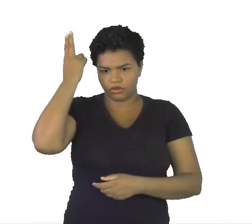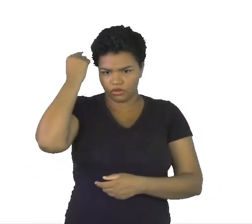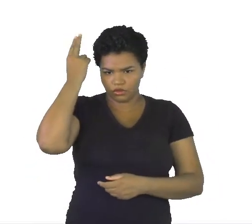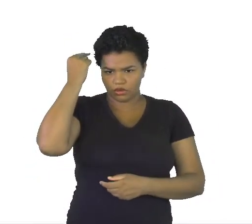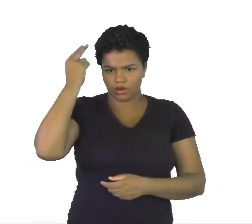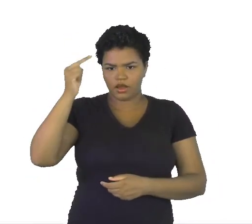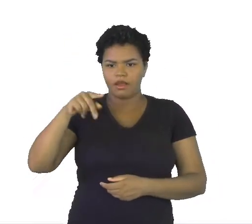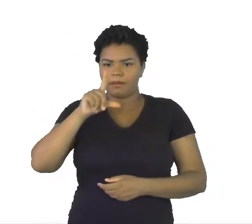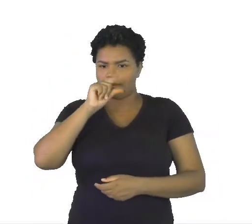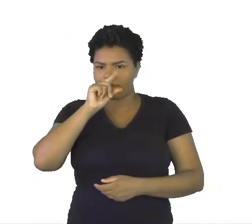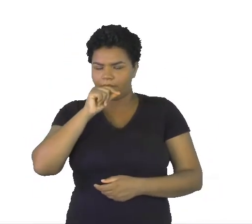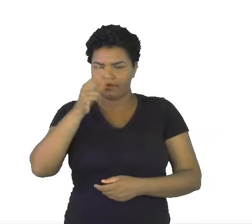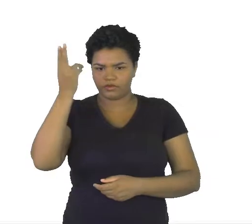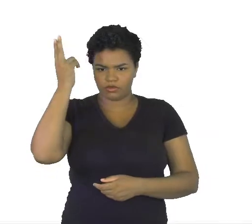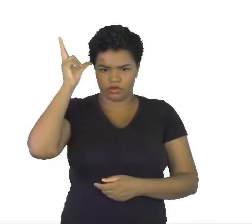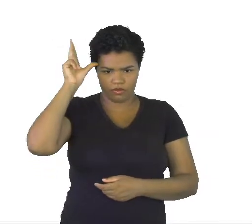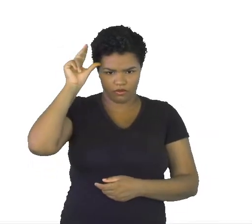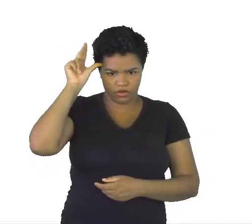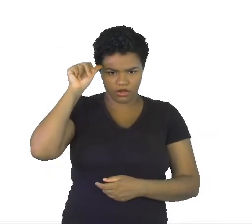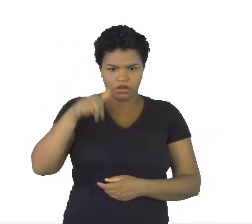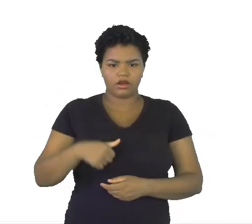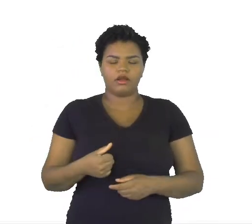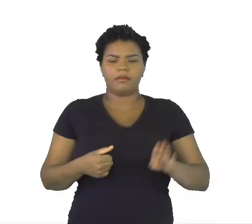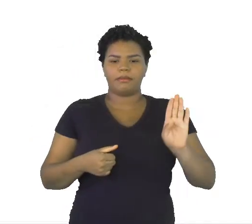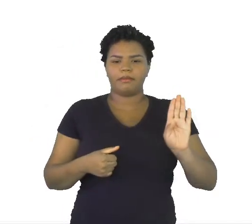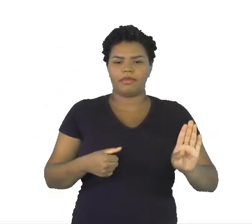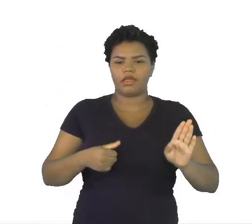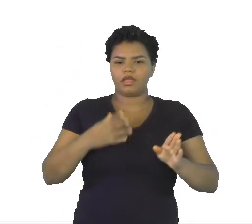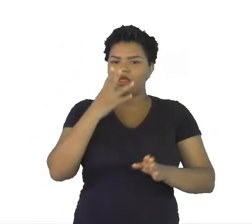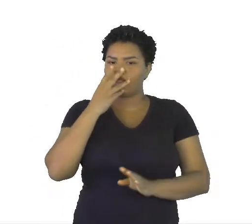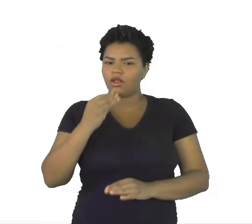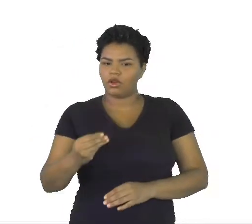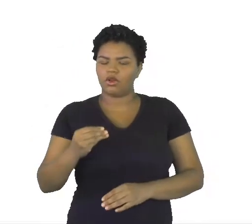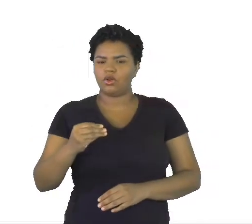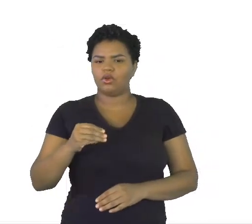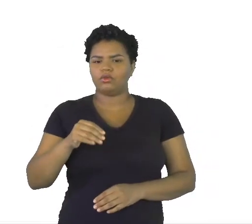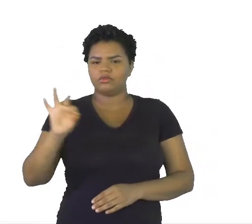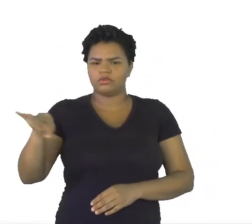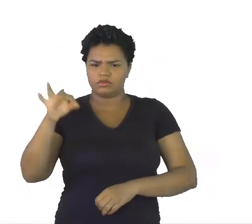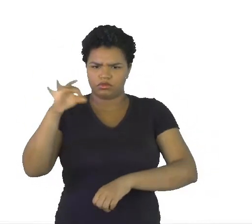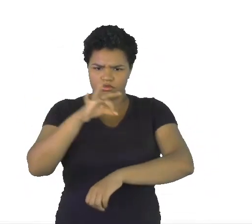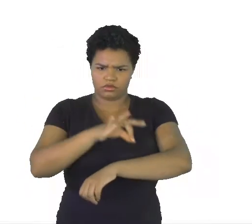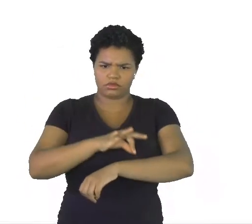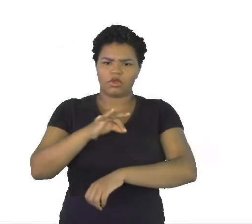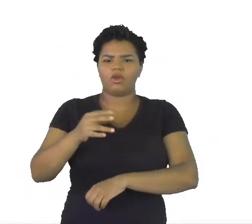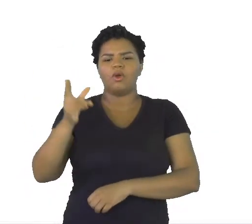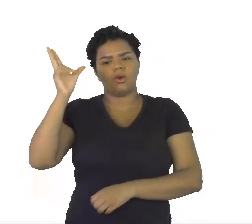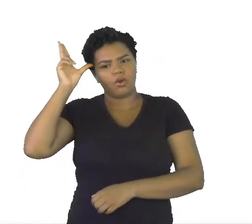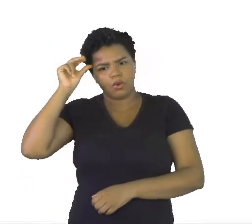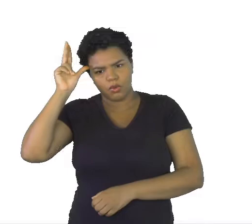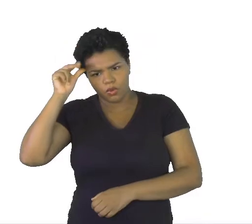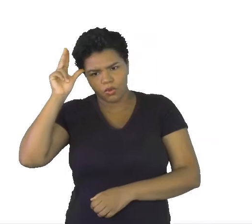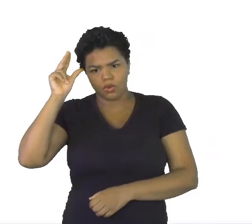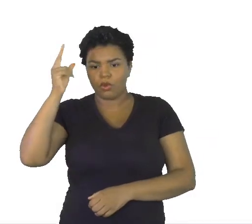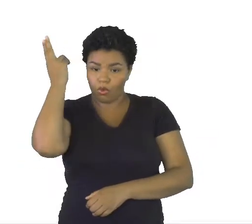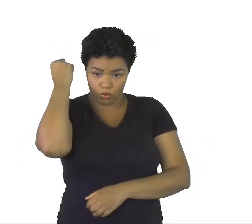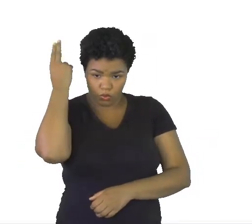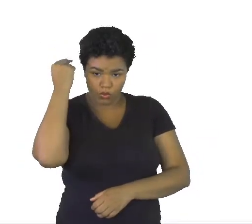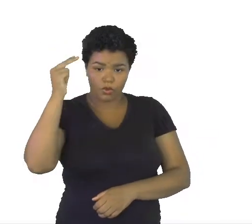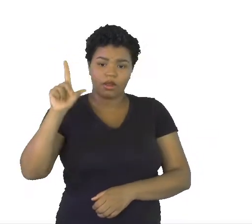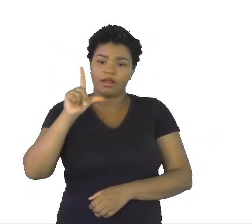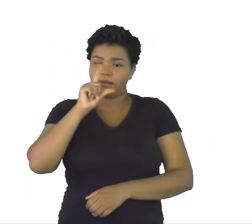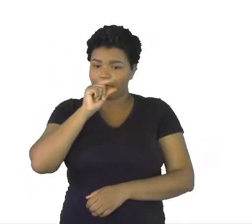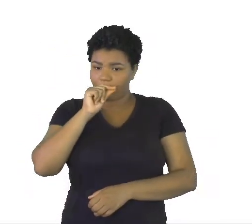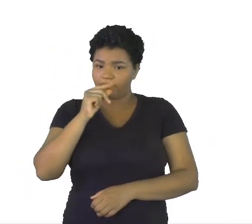Letra B, lobo, zangão, coelho, pardal e cadela. Letra C,